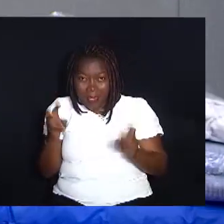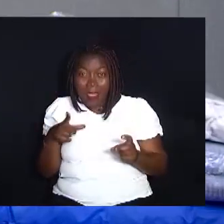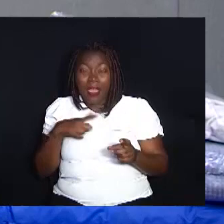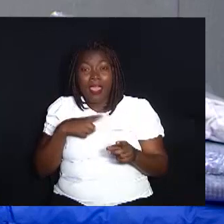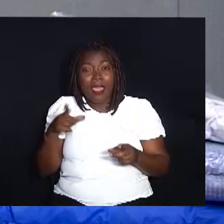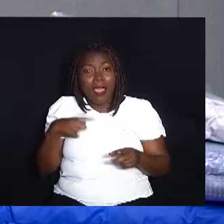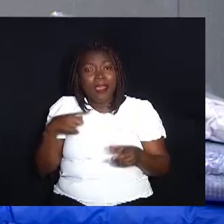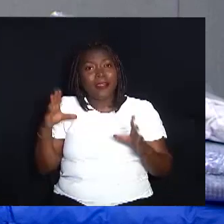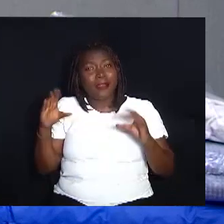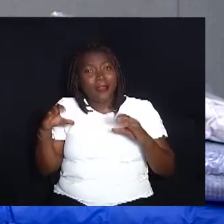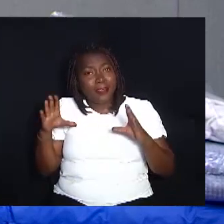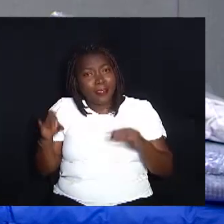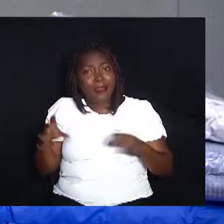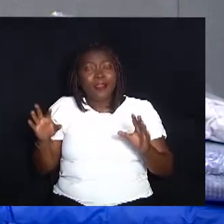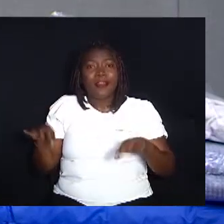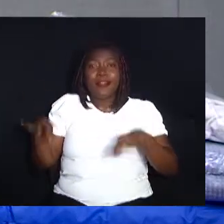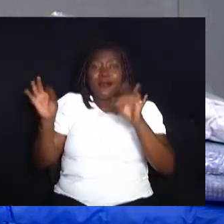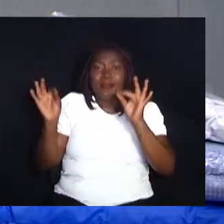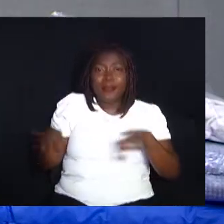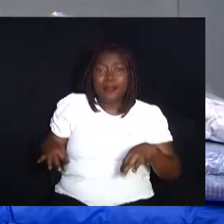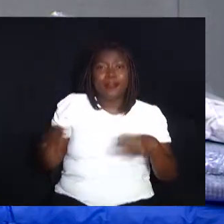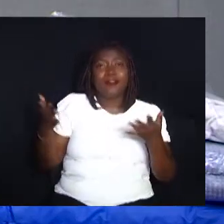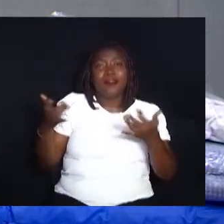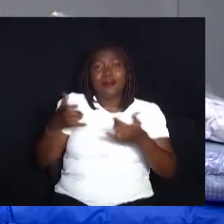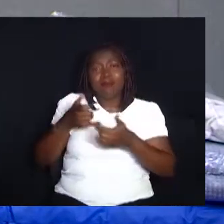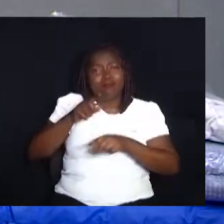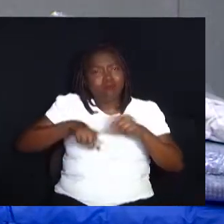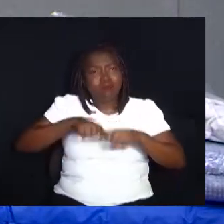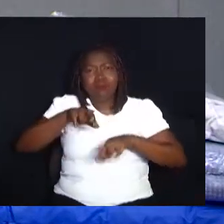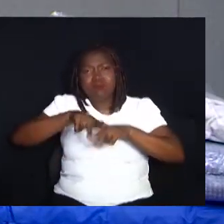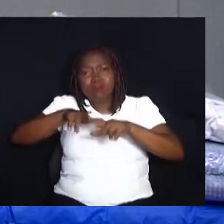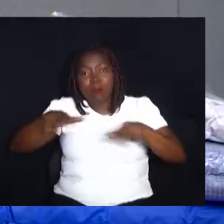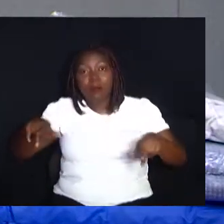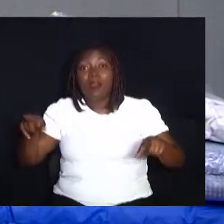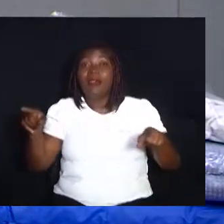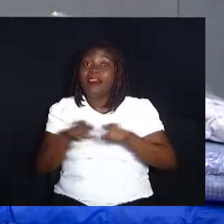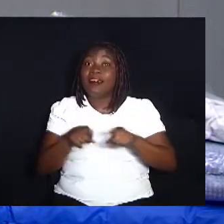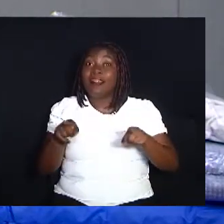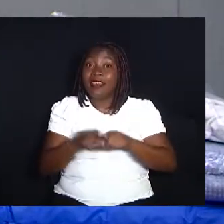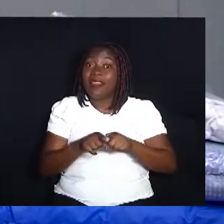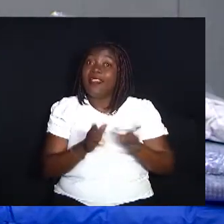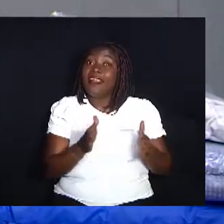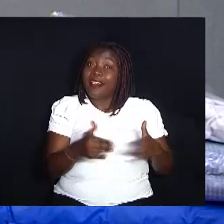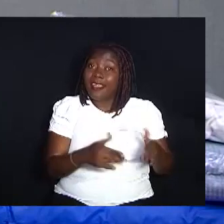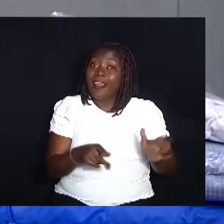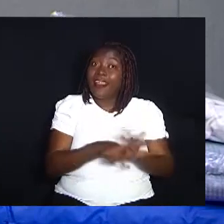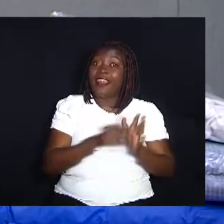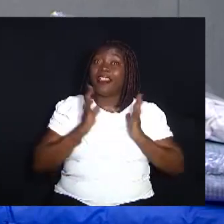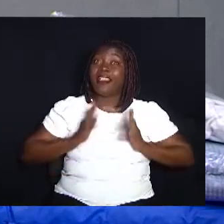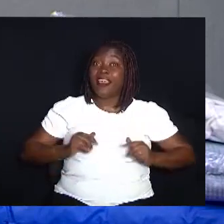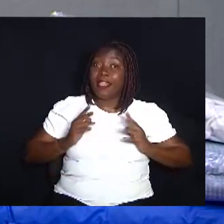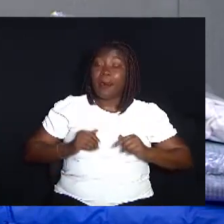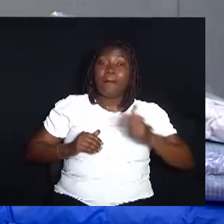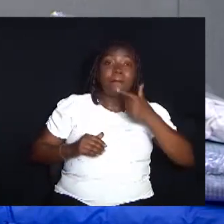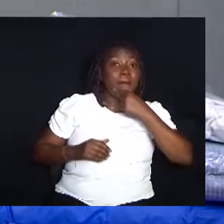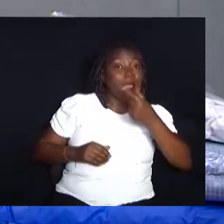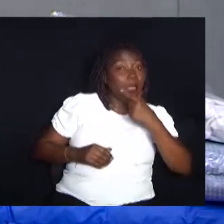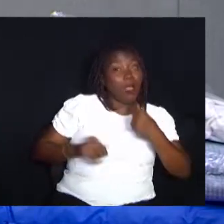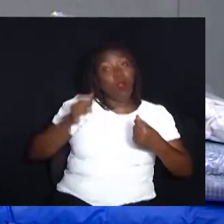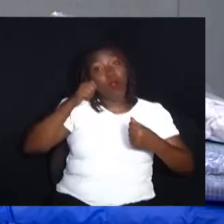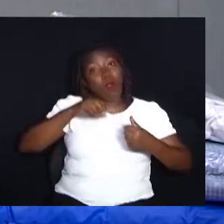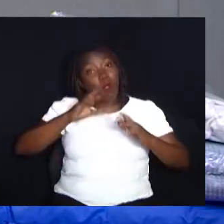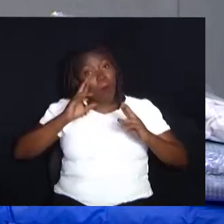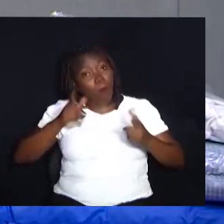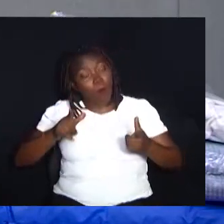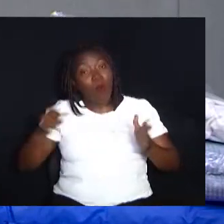um kit kit de Linha Branca onde tem travesseiro fronha lençol de elástico e lençol de cima além de um kit